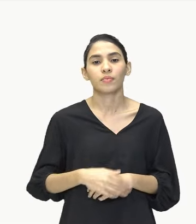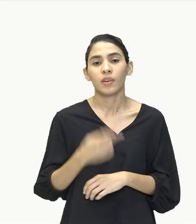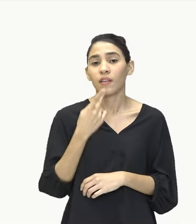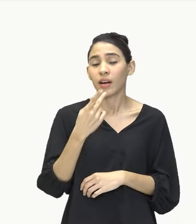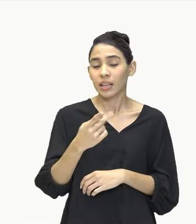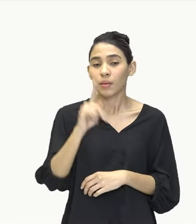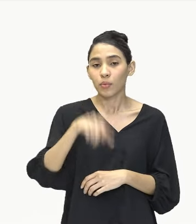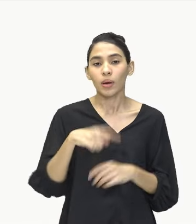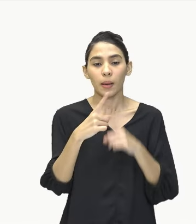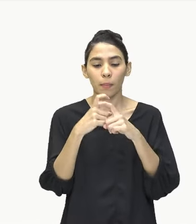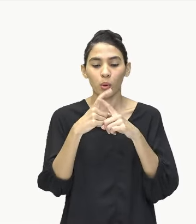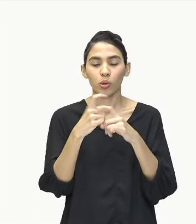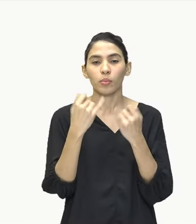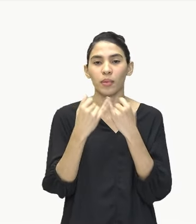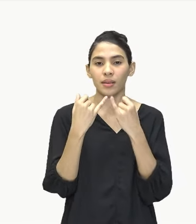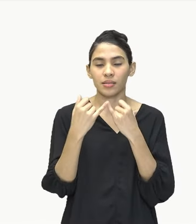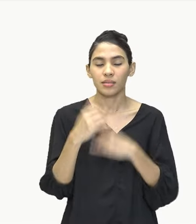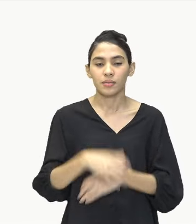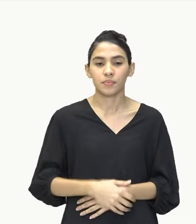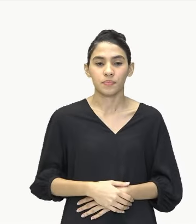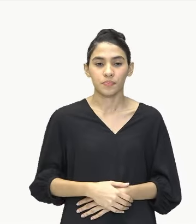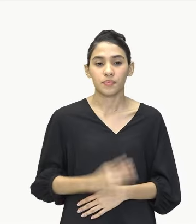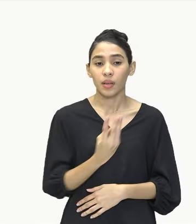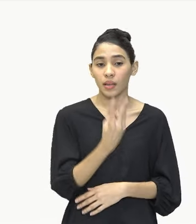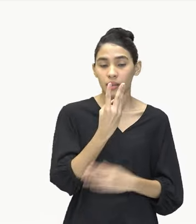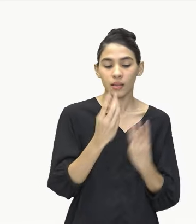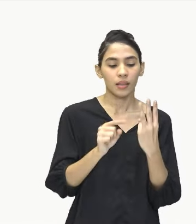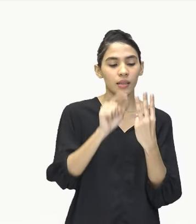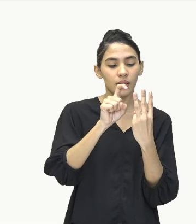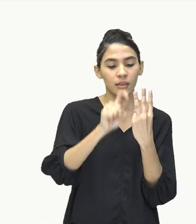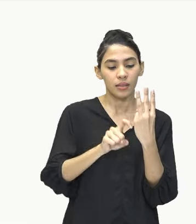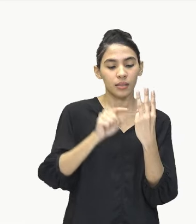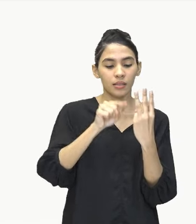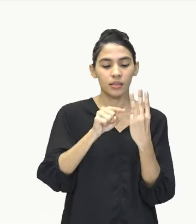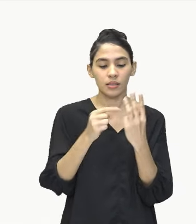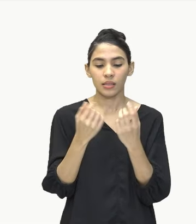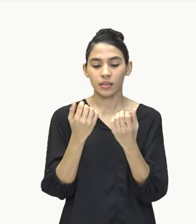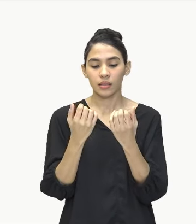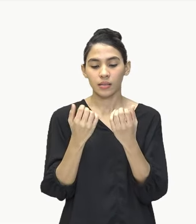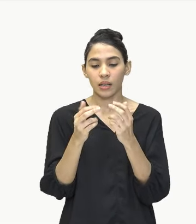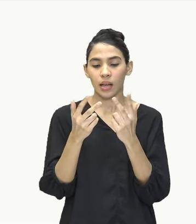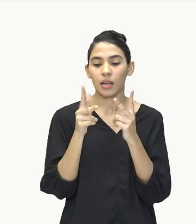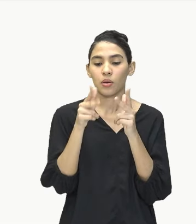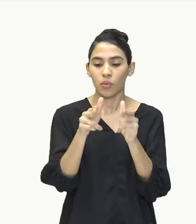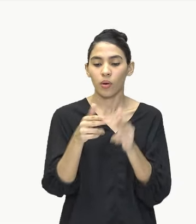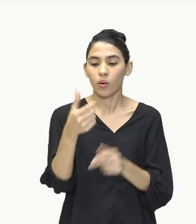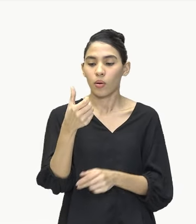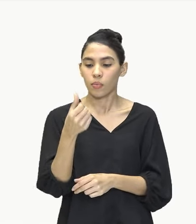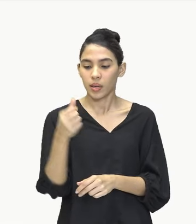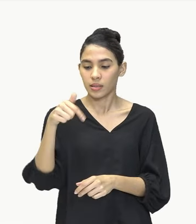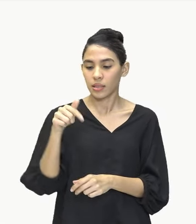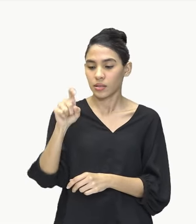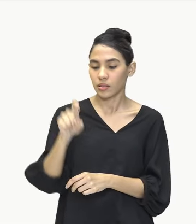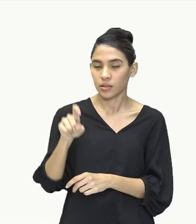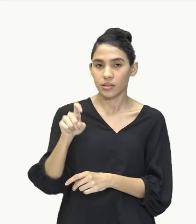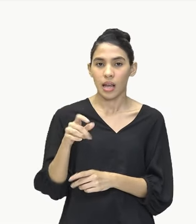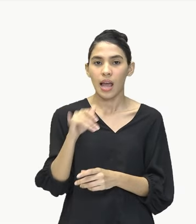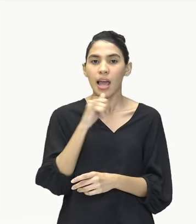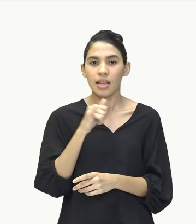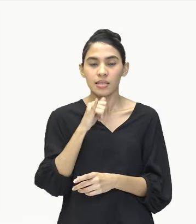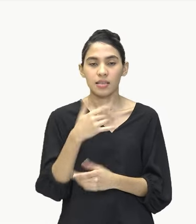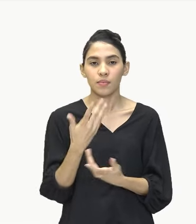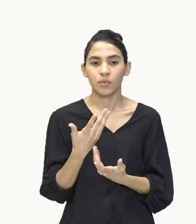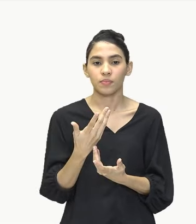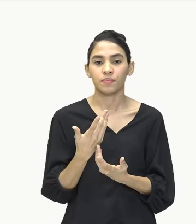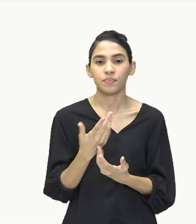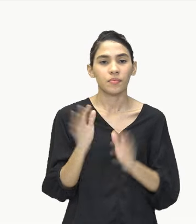são semelhantes. Que 3x é semelhante a 67x. É como se fosse ali a questão